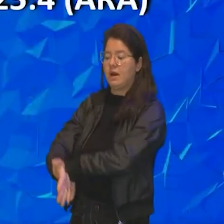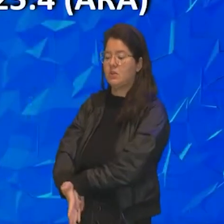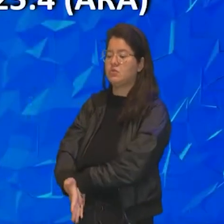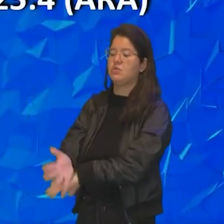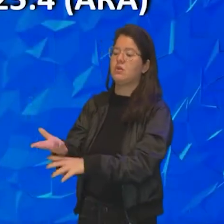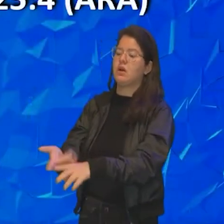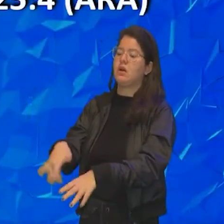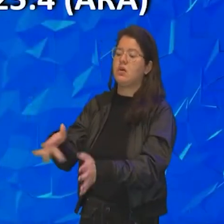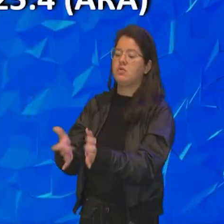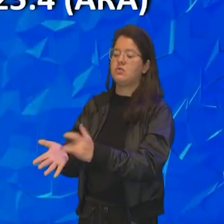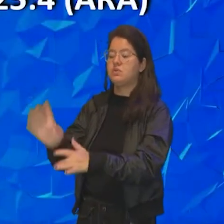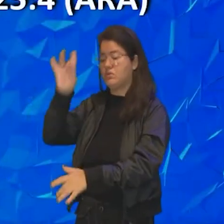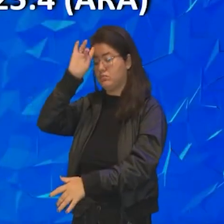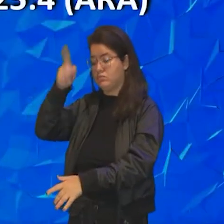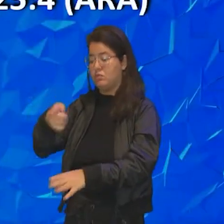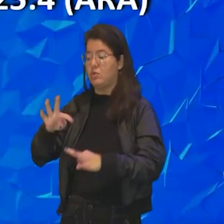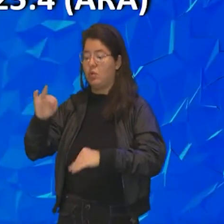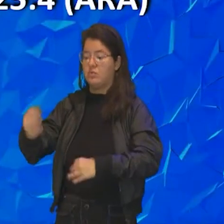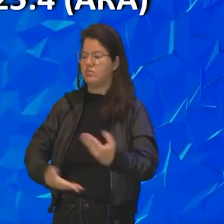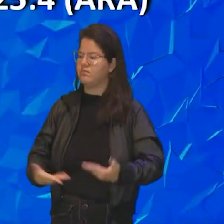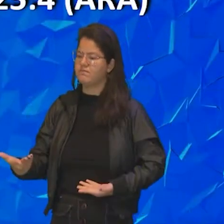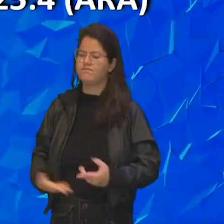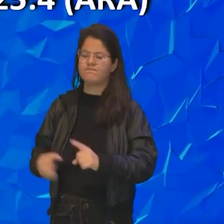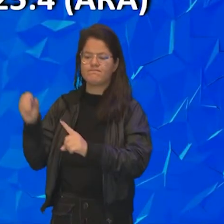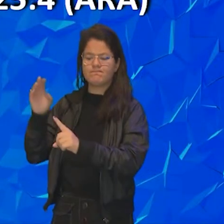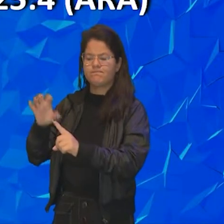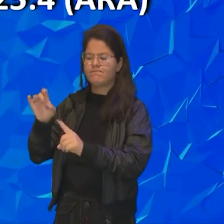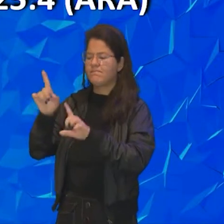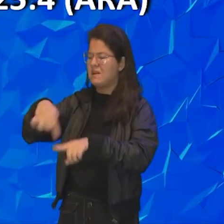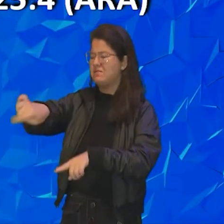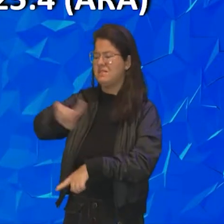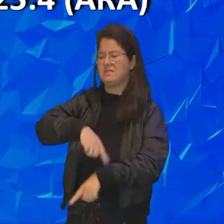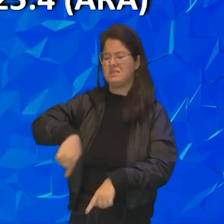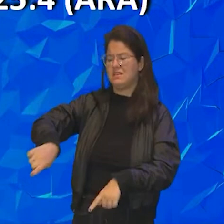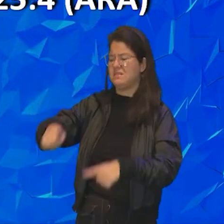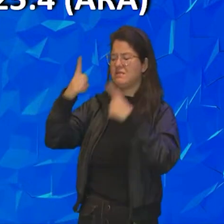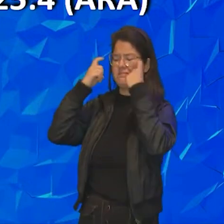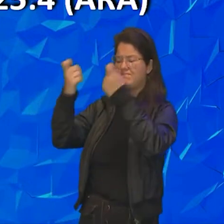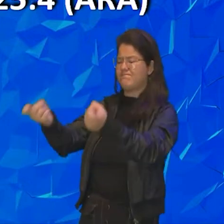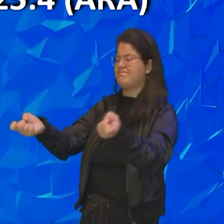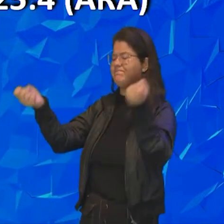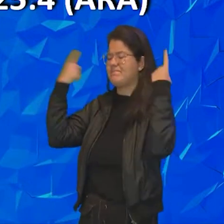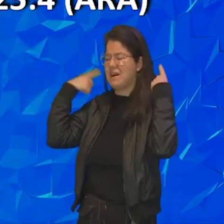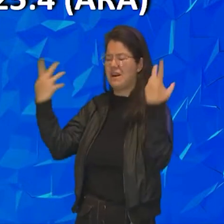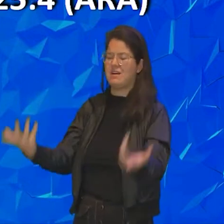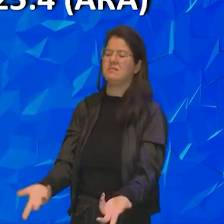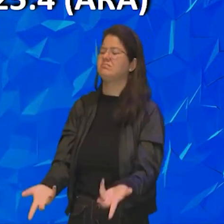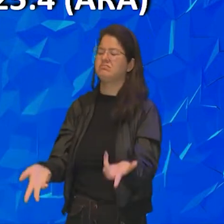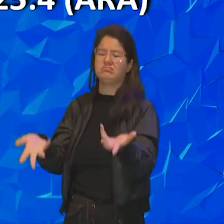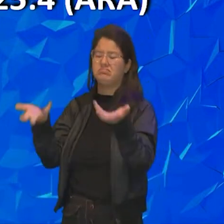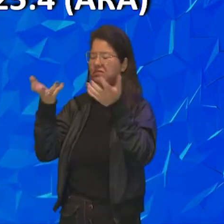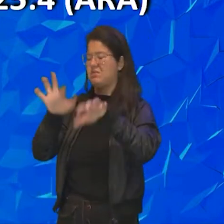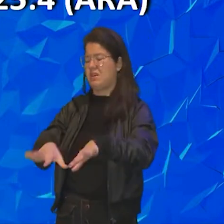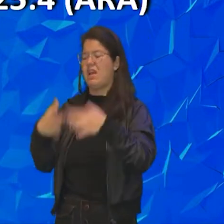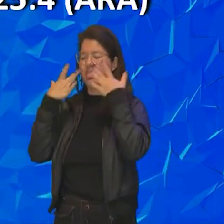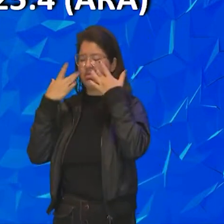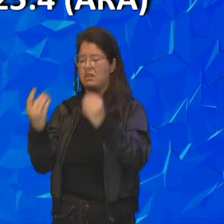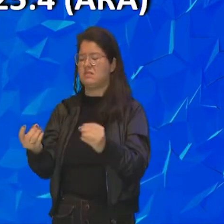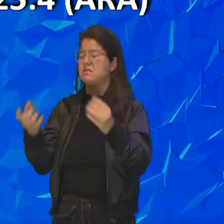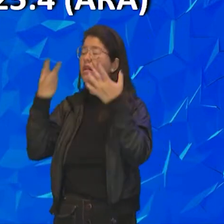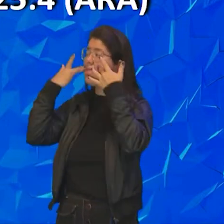enviou o Senhor todos os seus servos, os profetas, mas vós não escutastes, nem inclinastes os ouvidos para